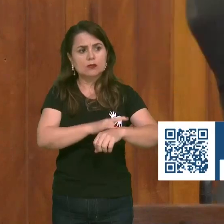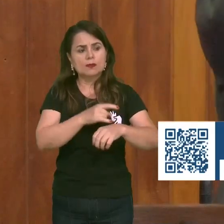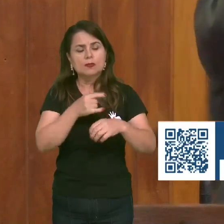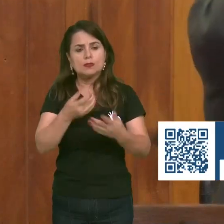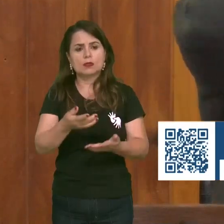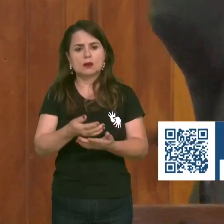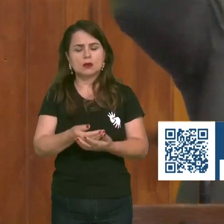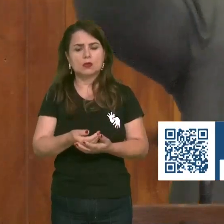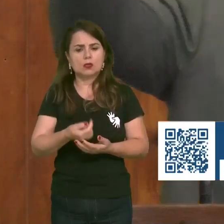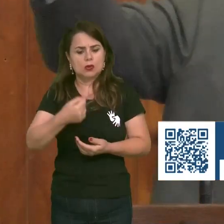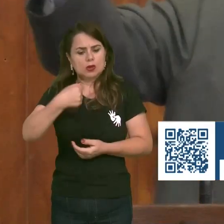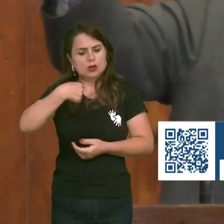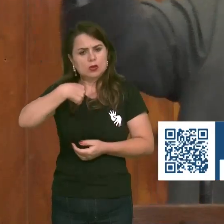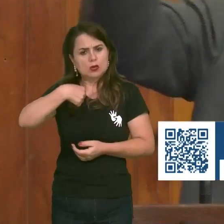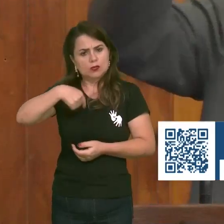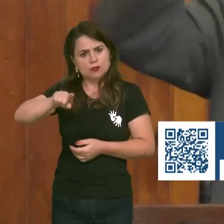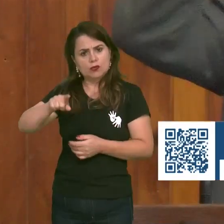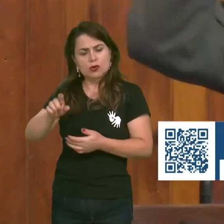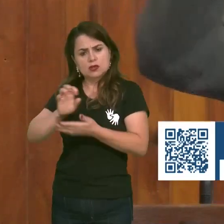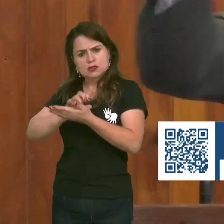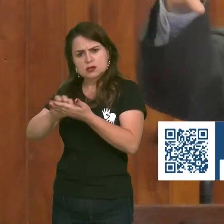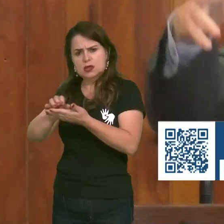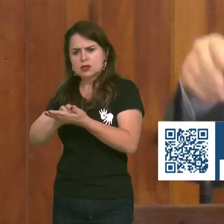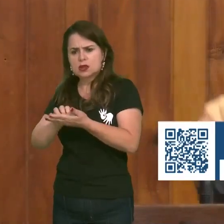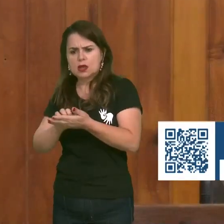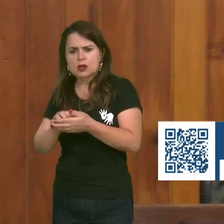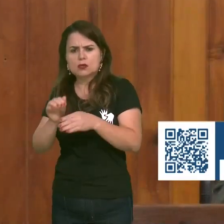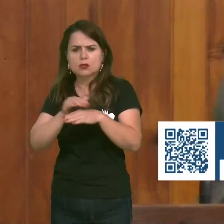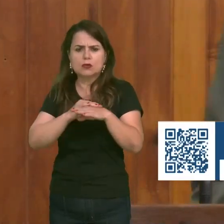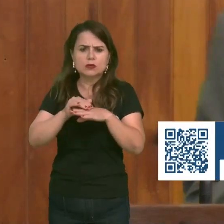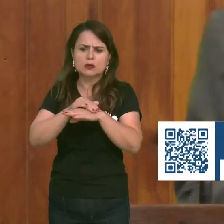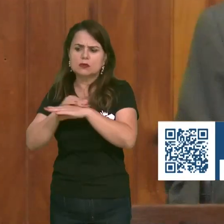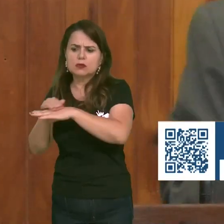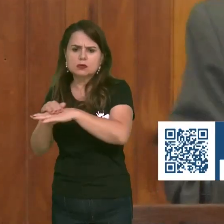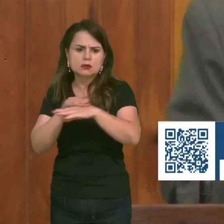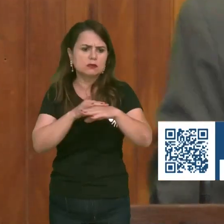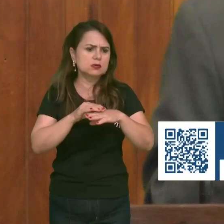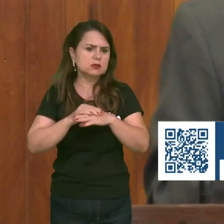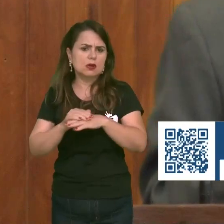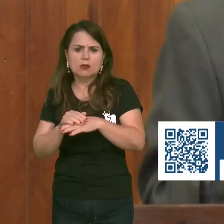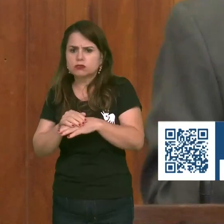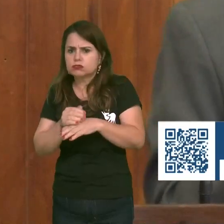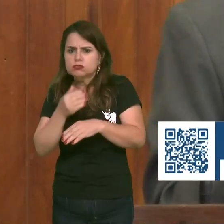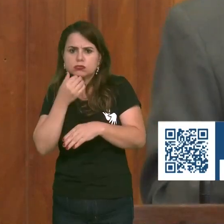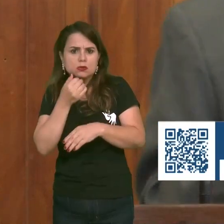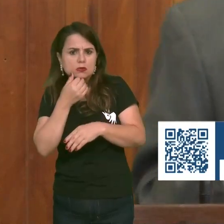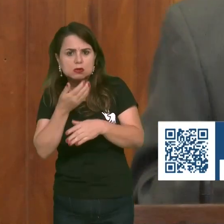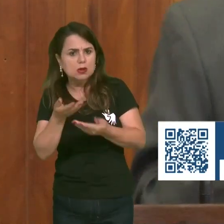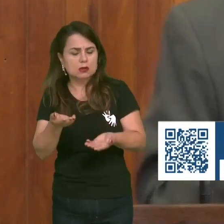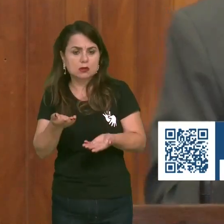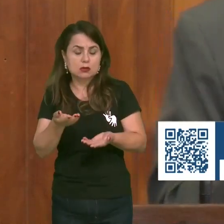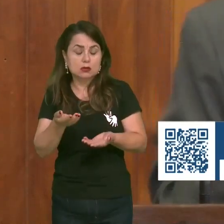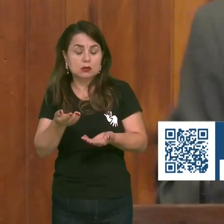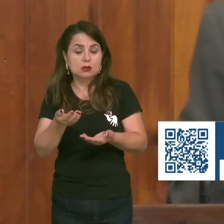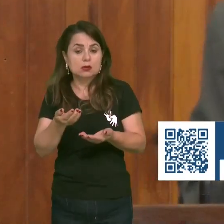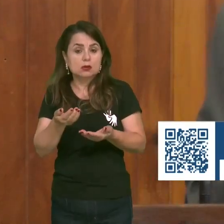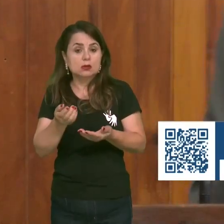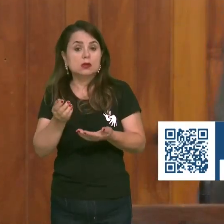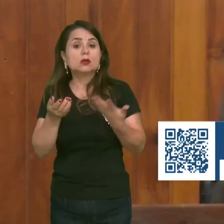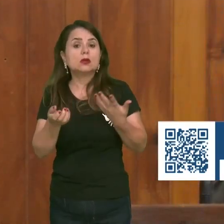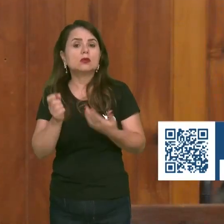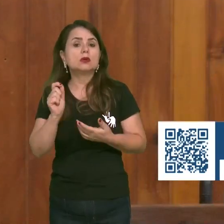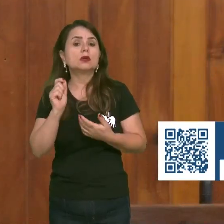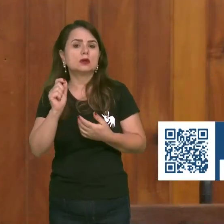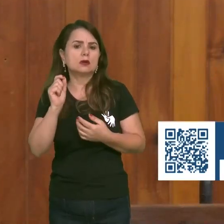secretário x secretário y e nada disso acontecia até que nós resolvemos